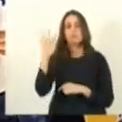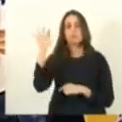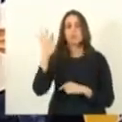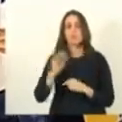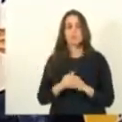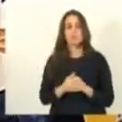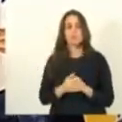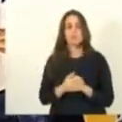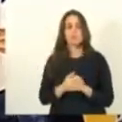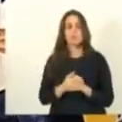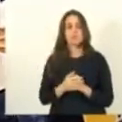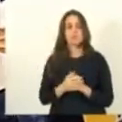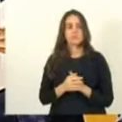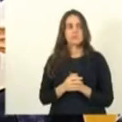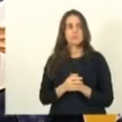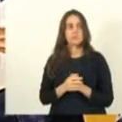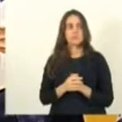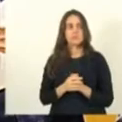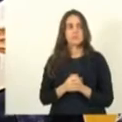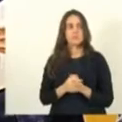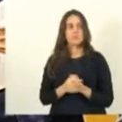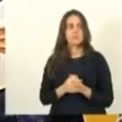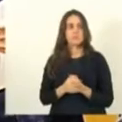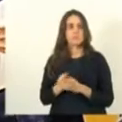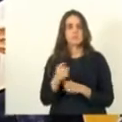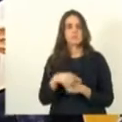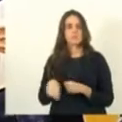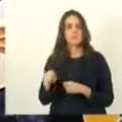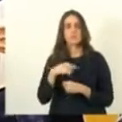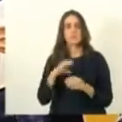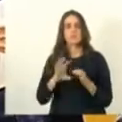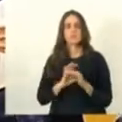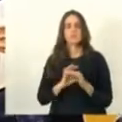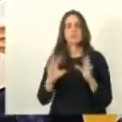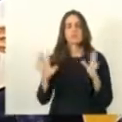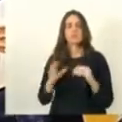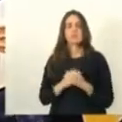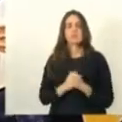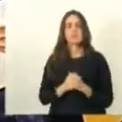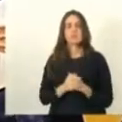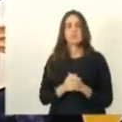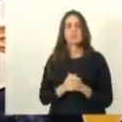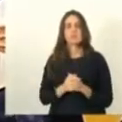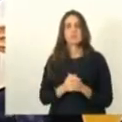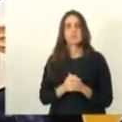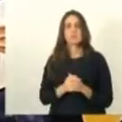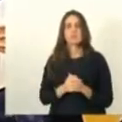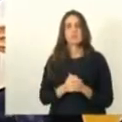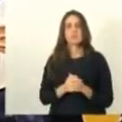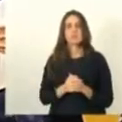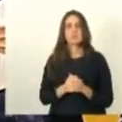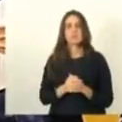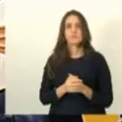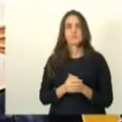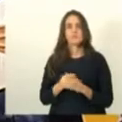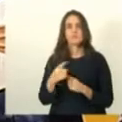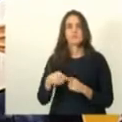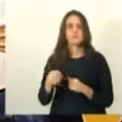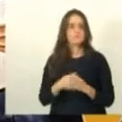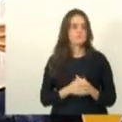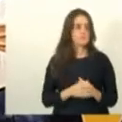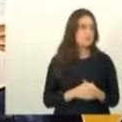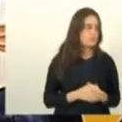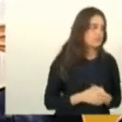2. Ser recolhido em prisão especial à disposição da autoridade competente até o trânsito e julgado de